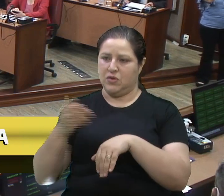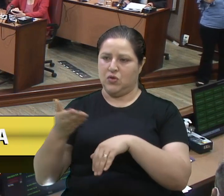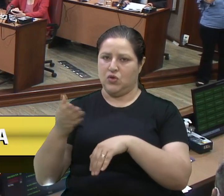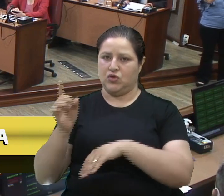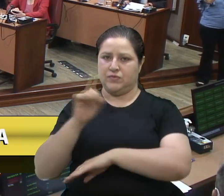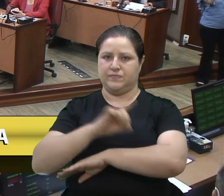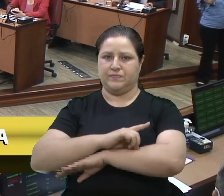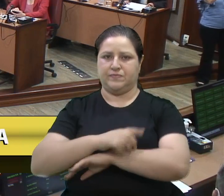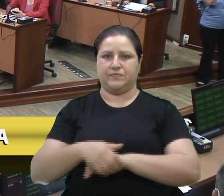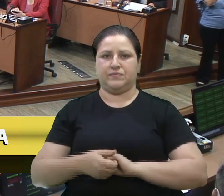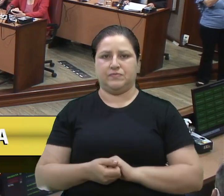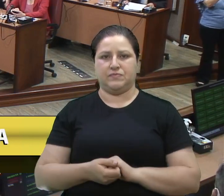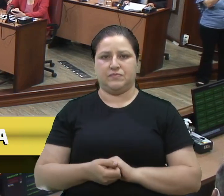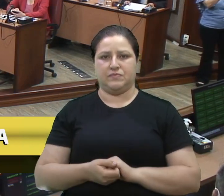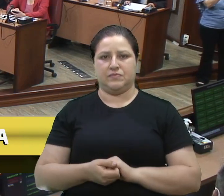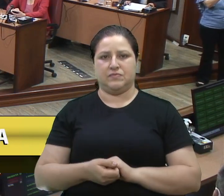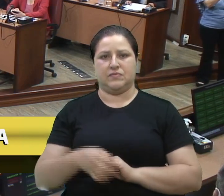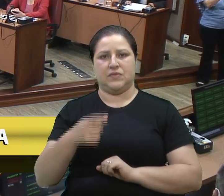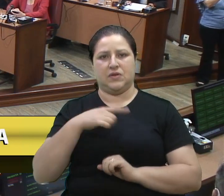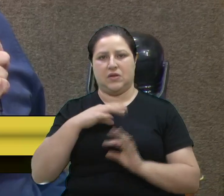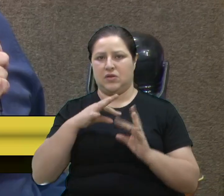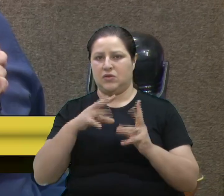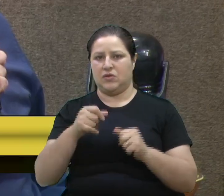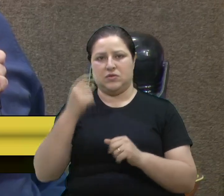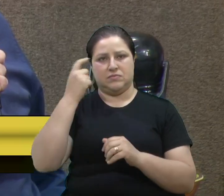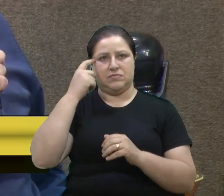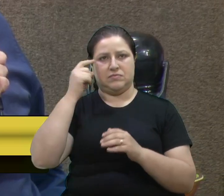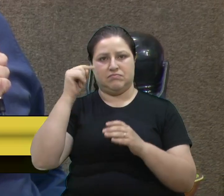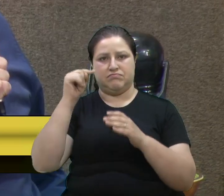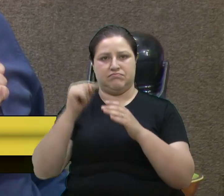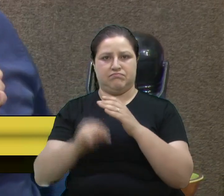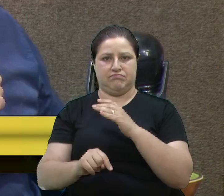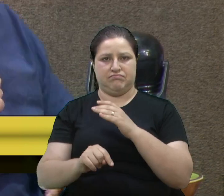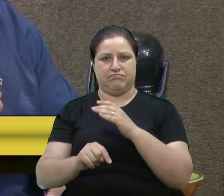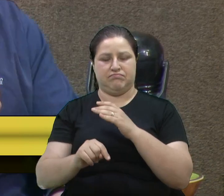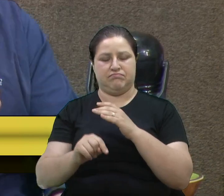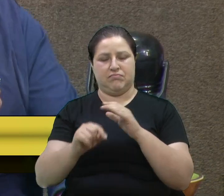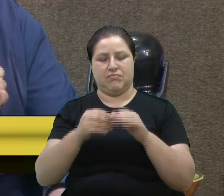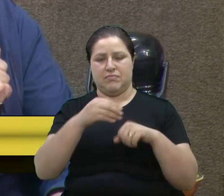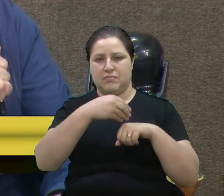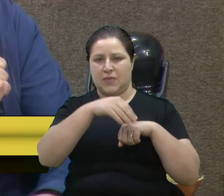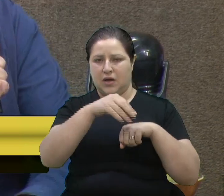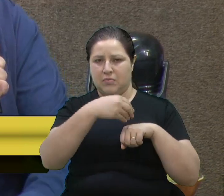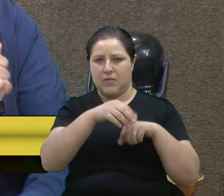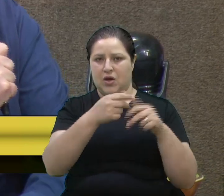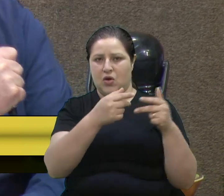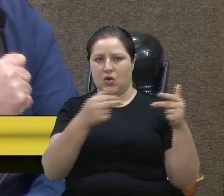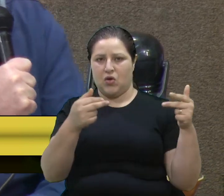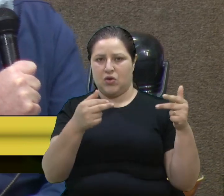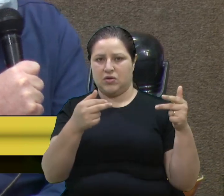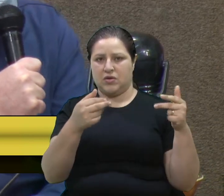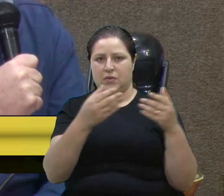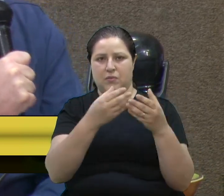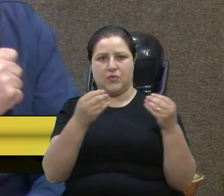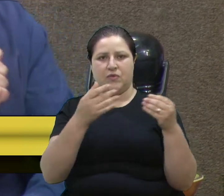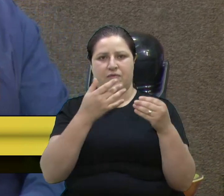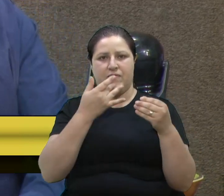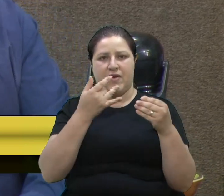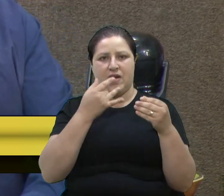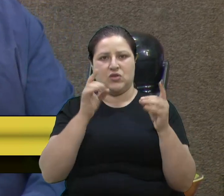hoje. Faz aí toda uma reflexão e coloca algumas coisas de forma bastante didática e